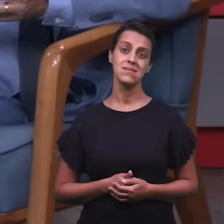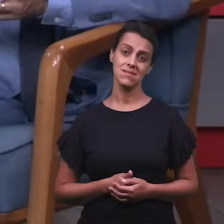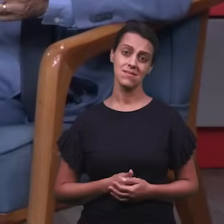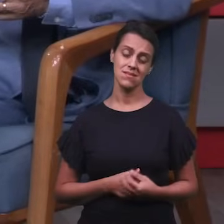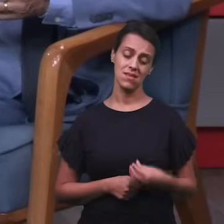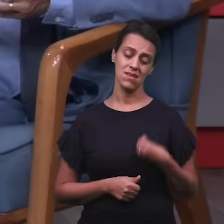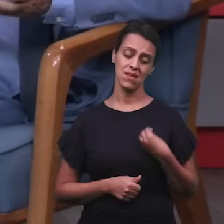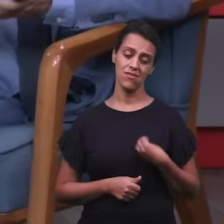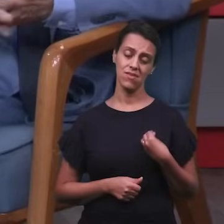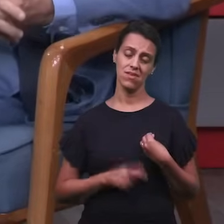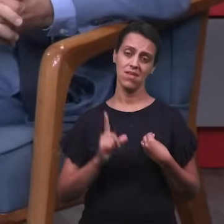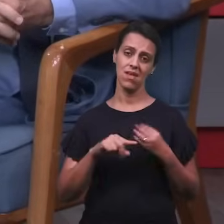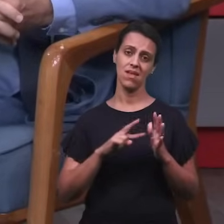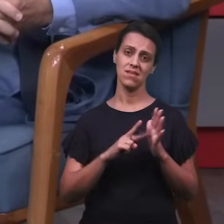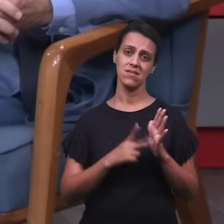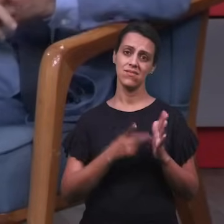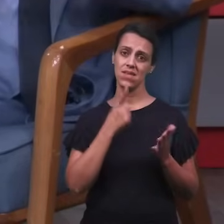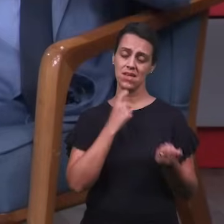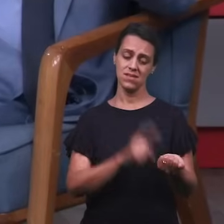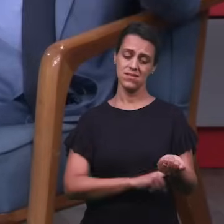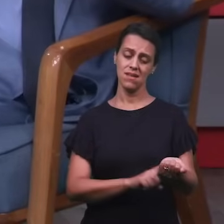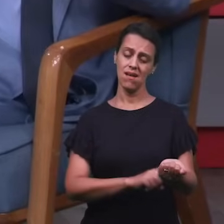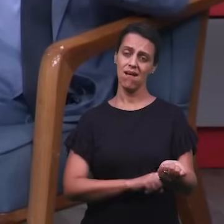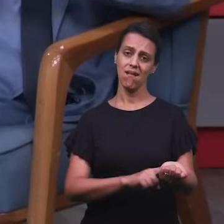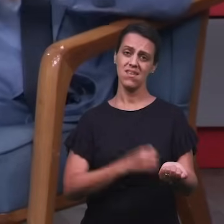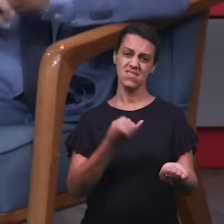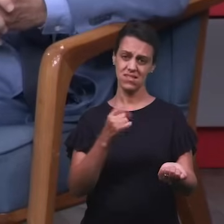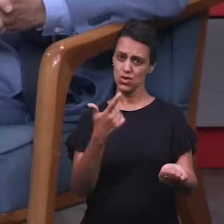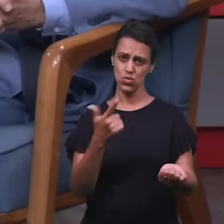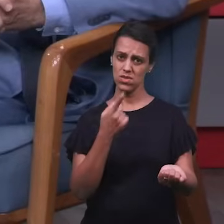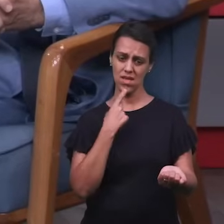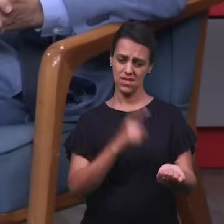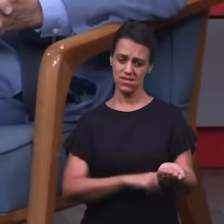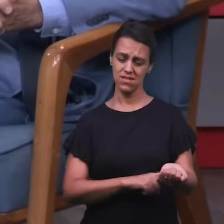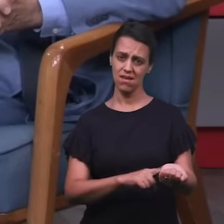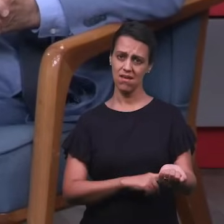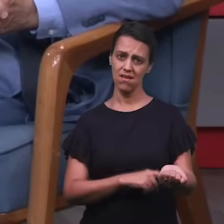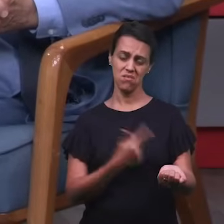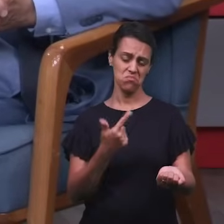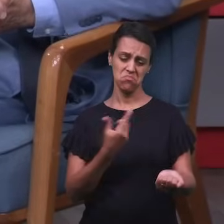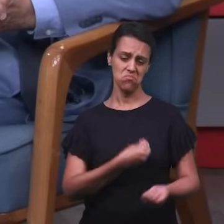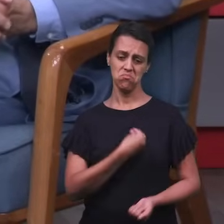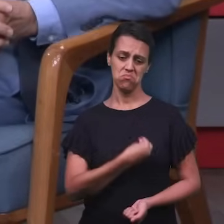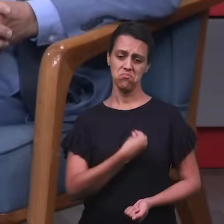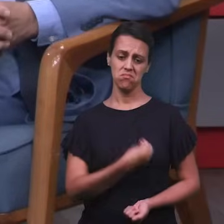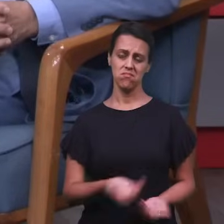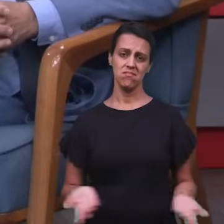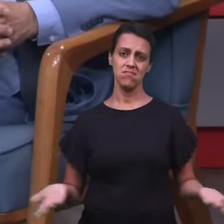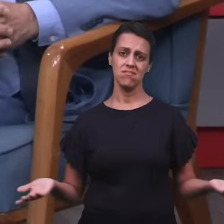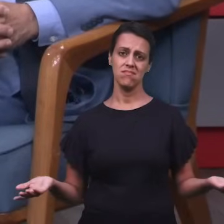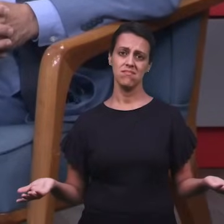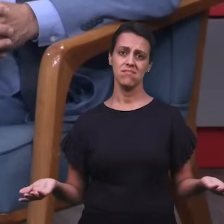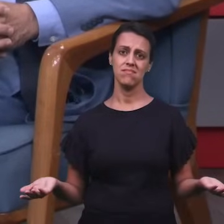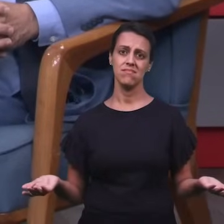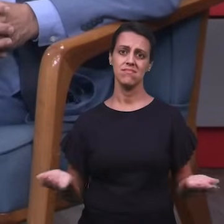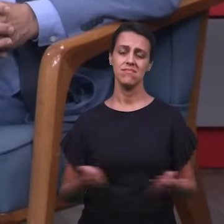E a vida está no sangue. E sem sangue não há vida. Meus irmãos,